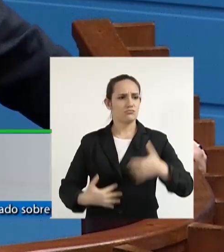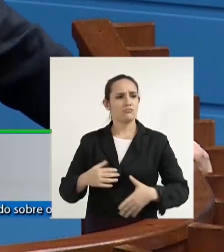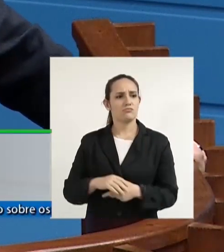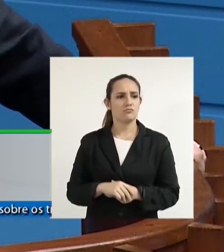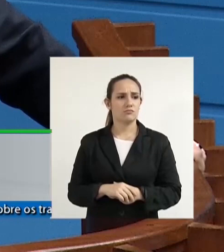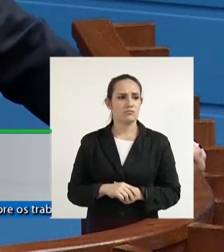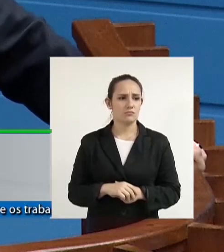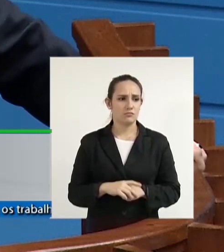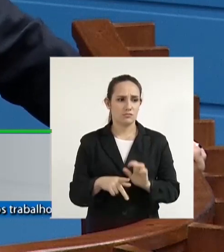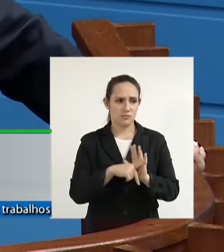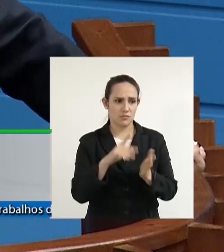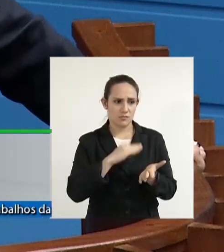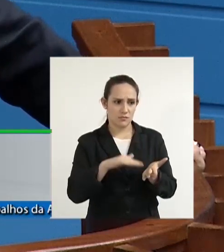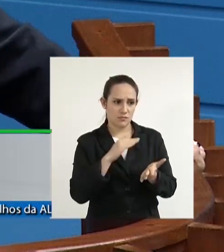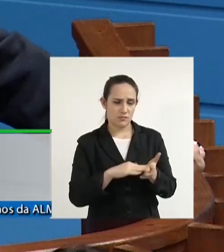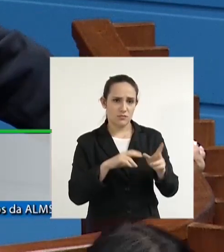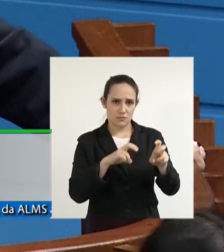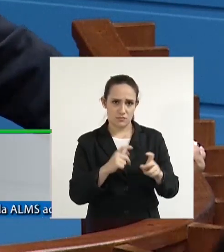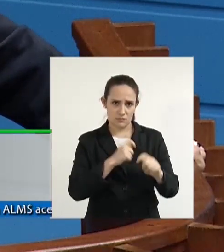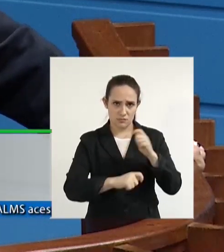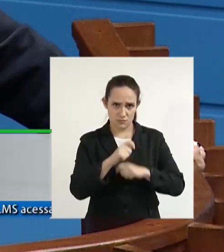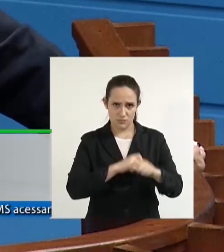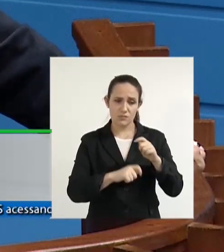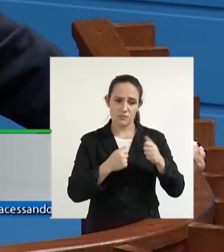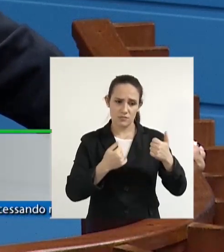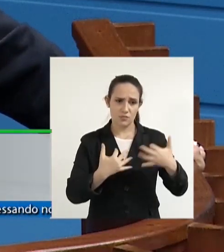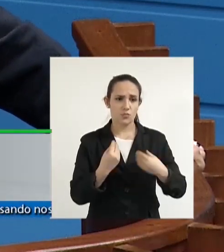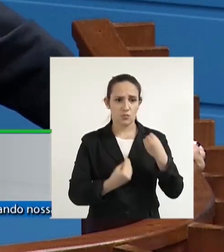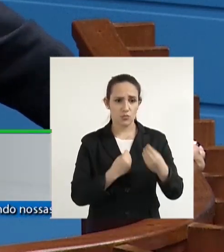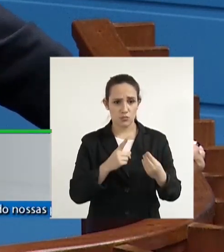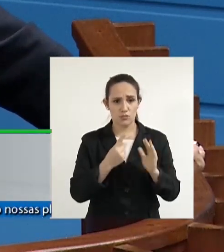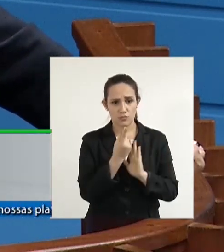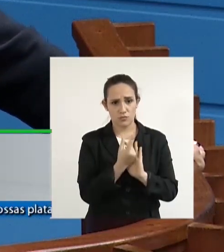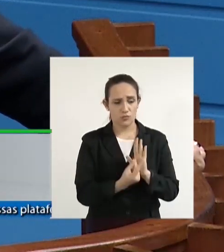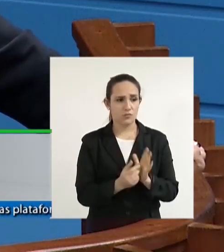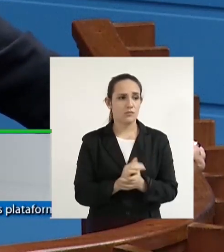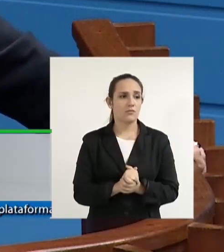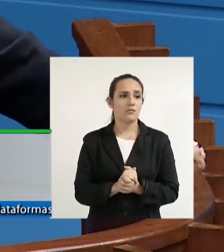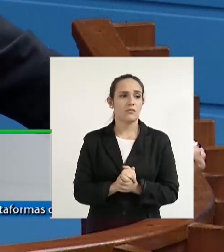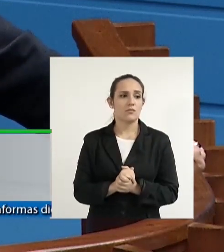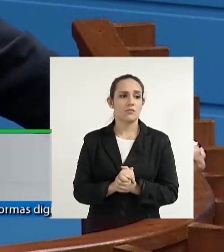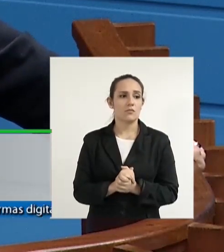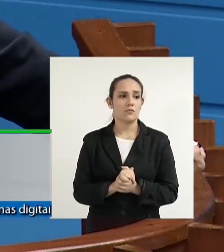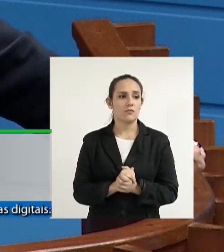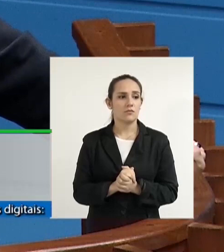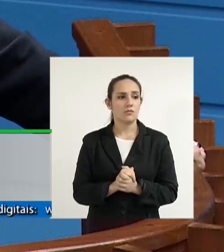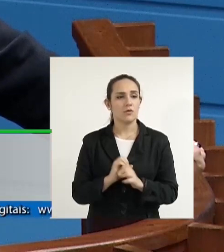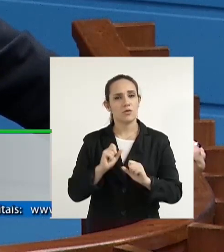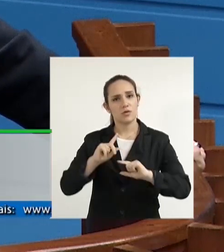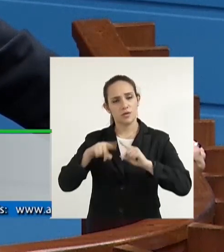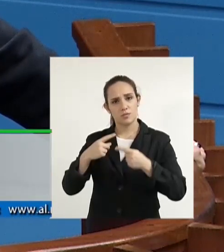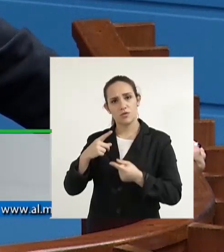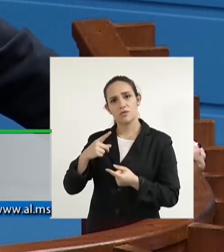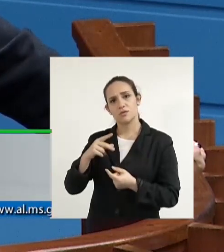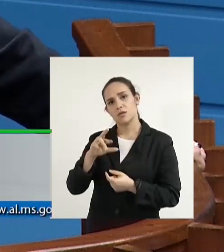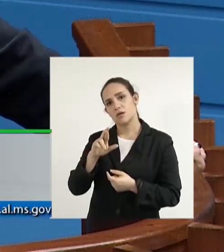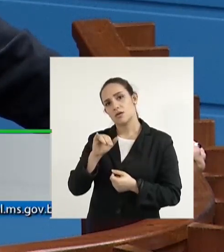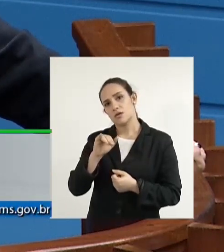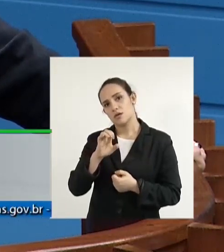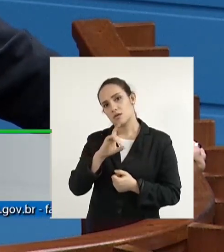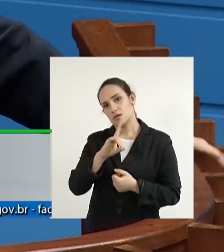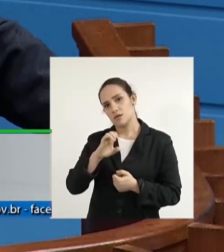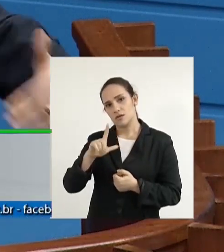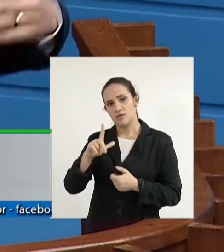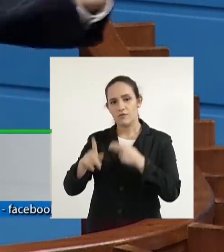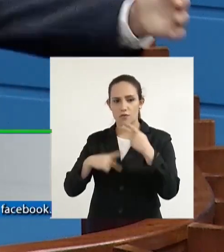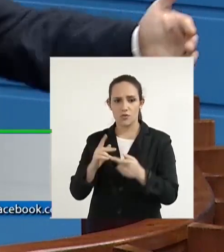por parte do secretário de Fazenda da situação financeira do Estado, e depois a fala do secretário Riedel,